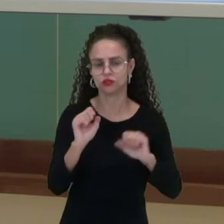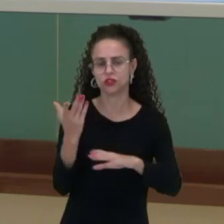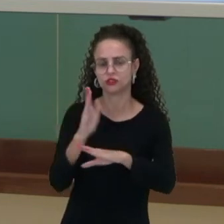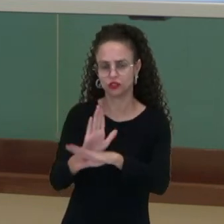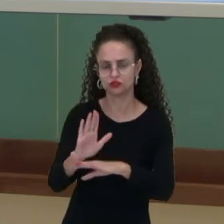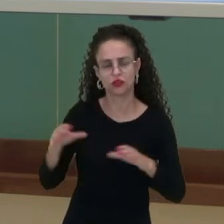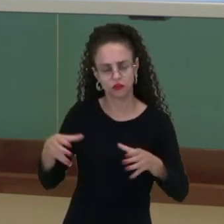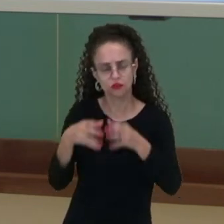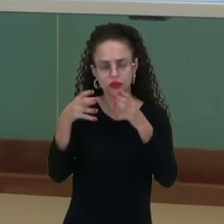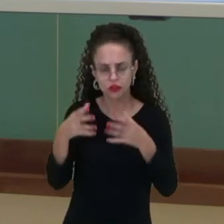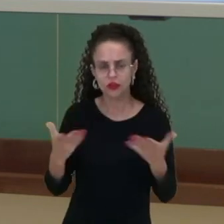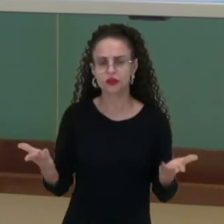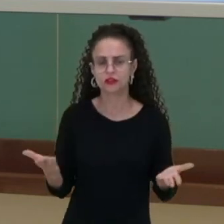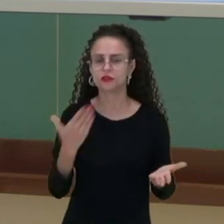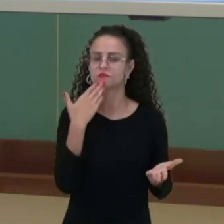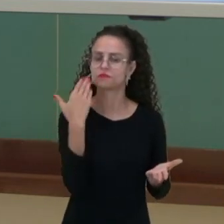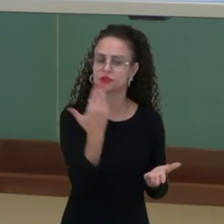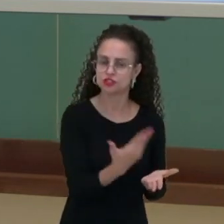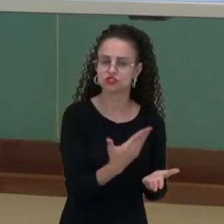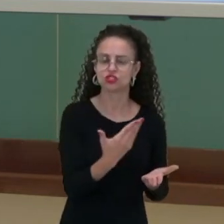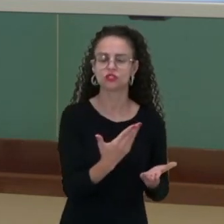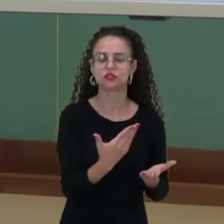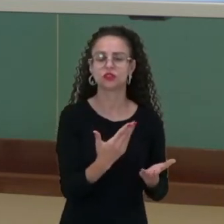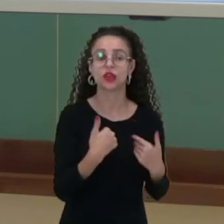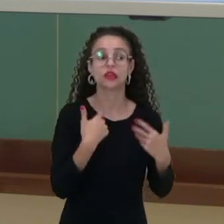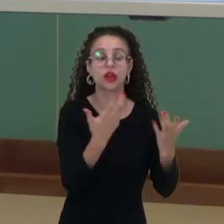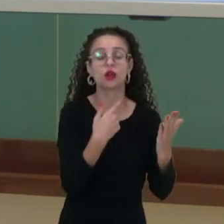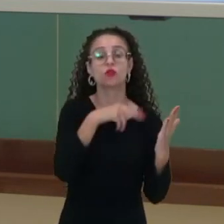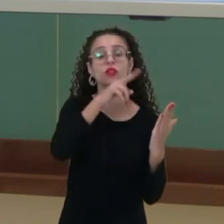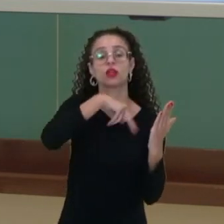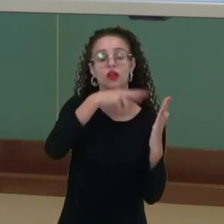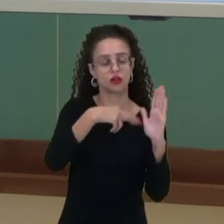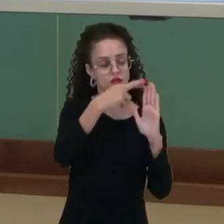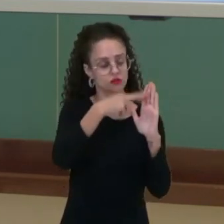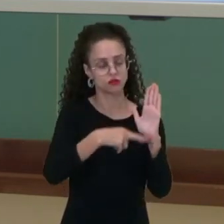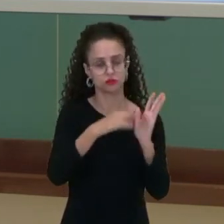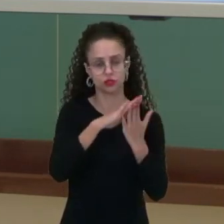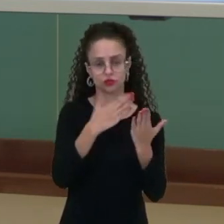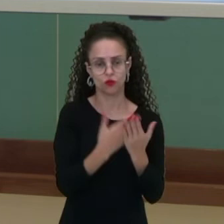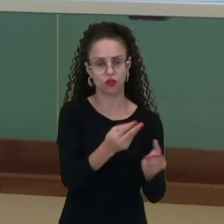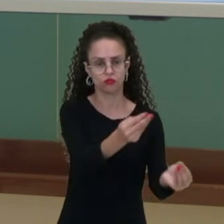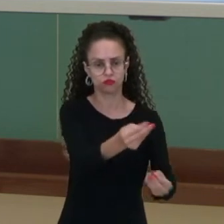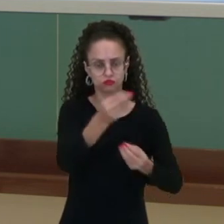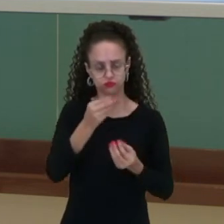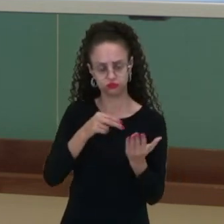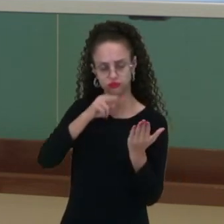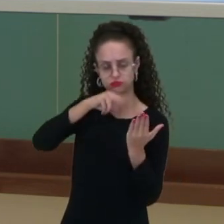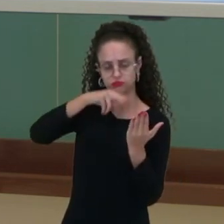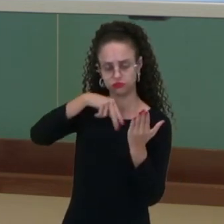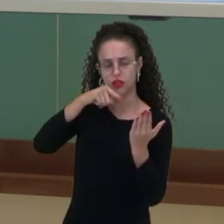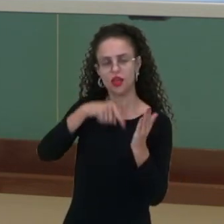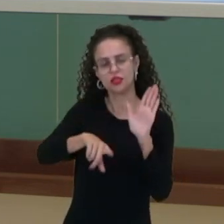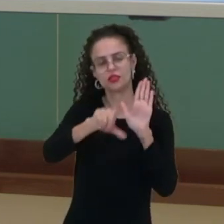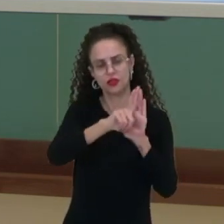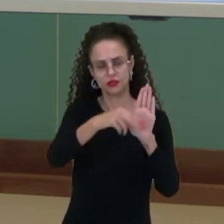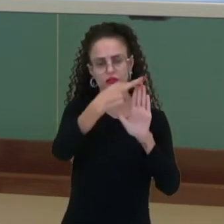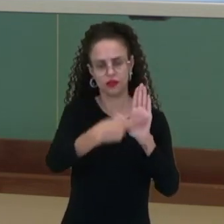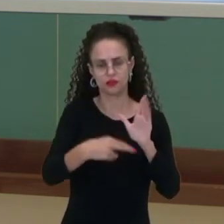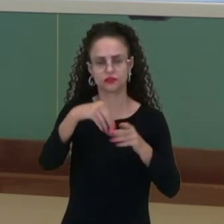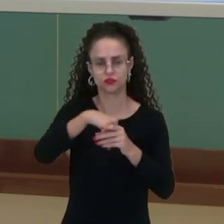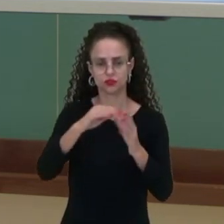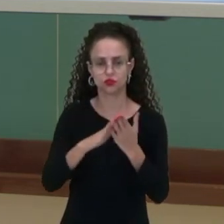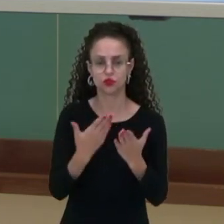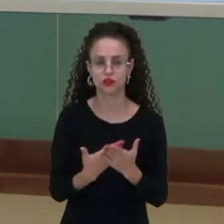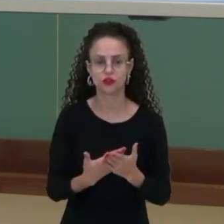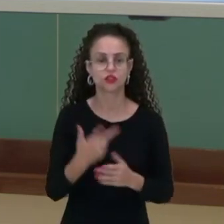a comunidade para solicitar que seja lido o regimento escolar, onde estão as leis e regras da escola.